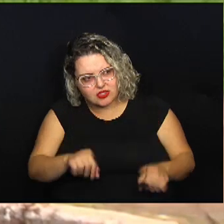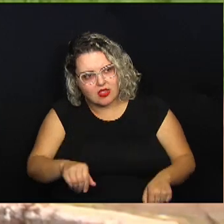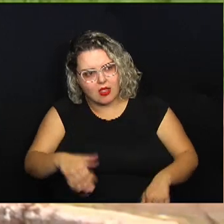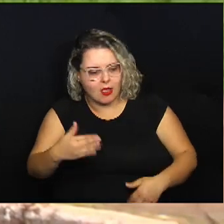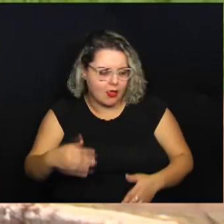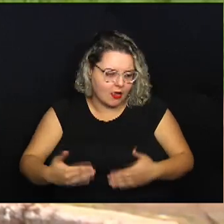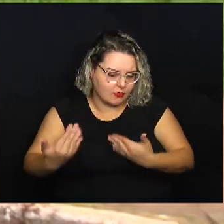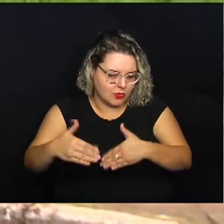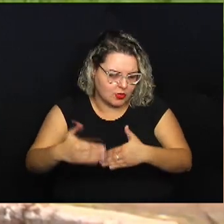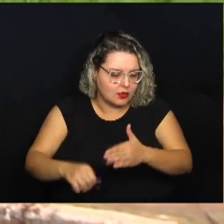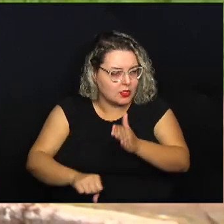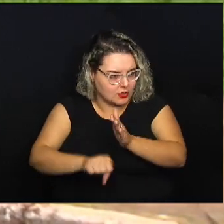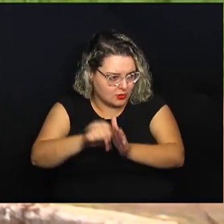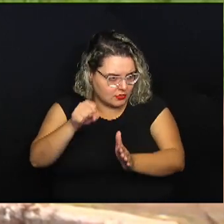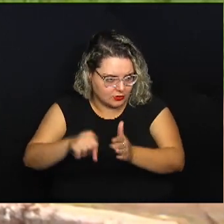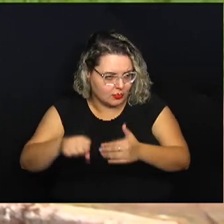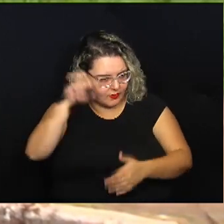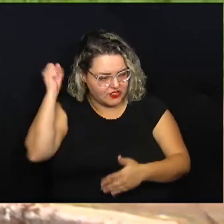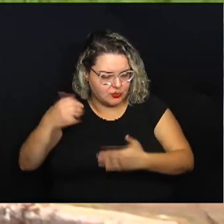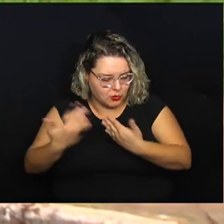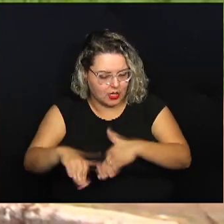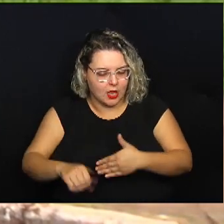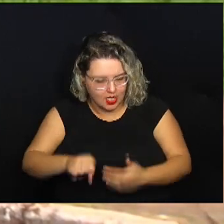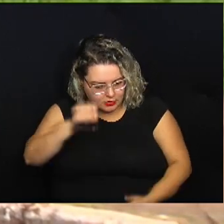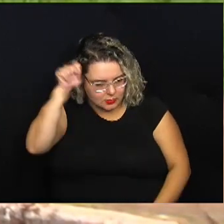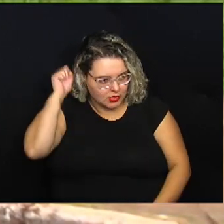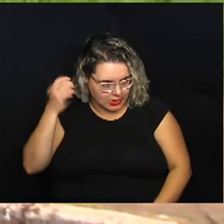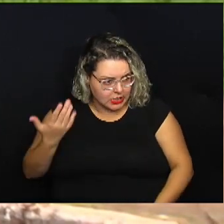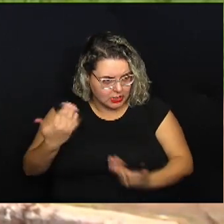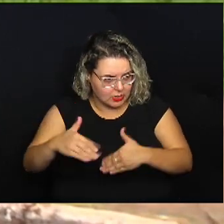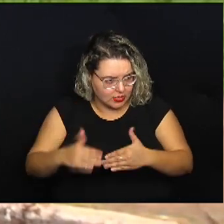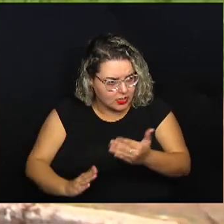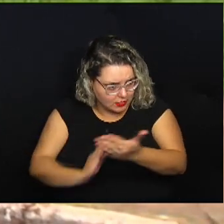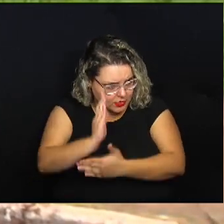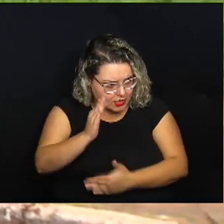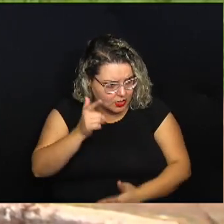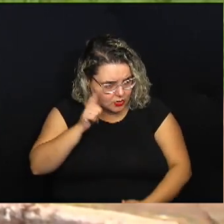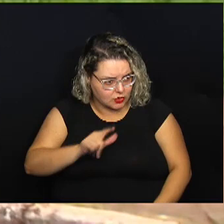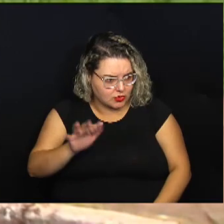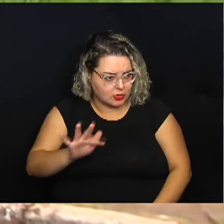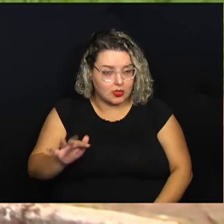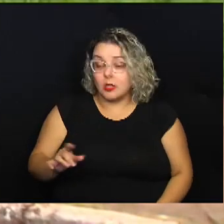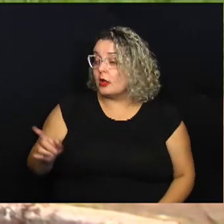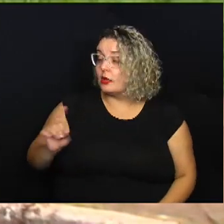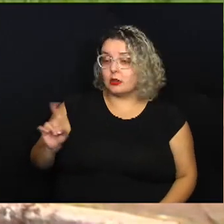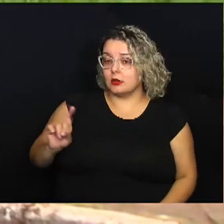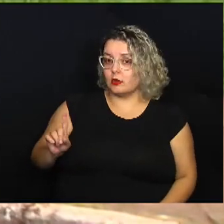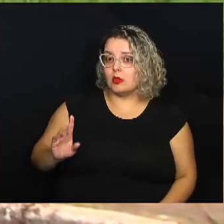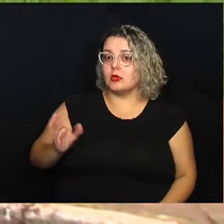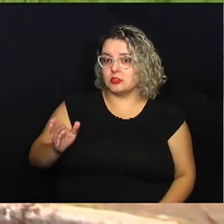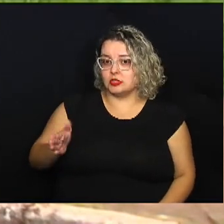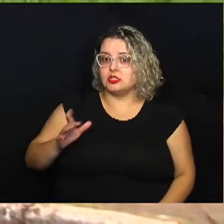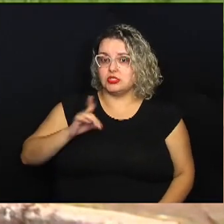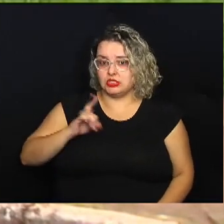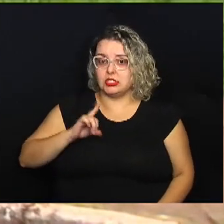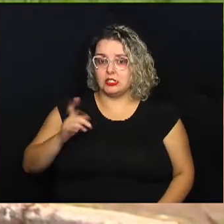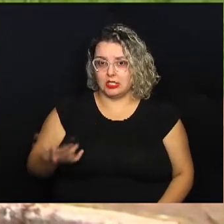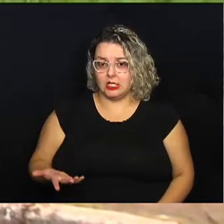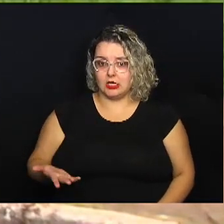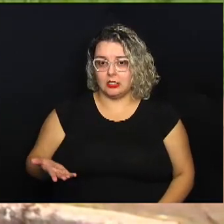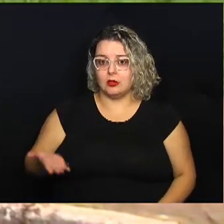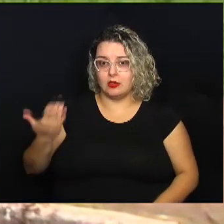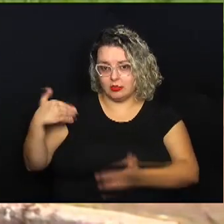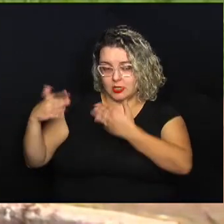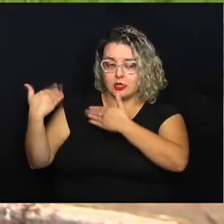passar, cursar, né, uma faculdade pública? Não. Já